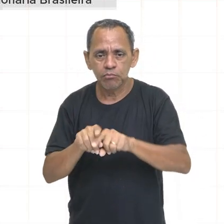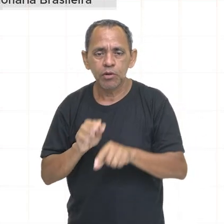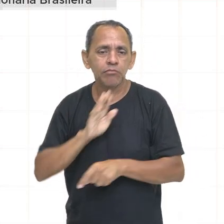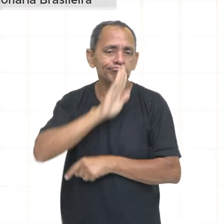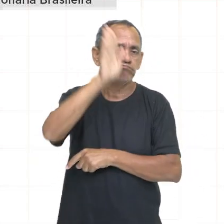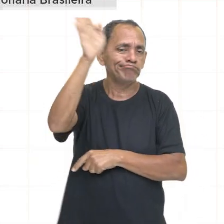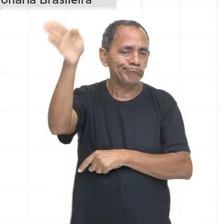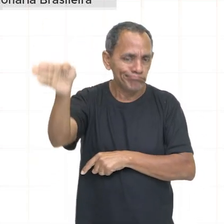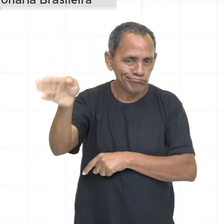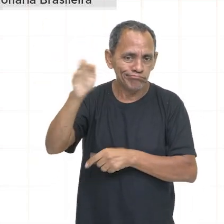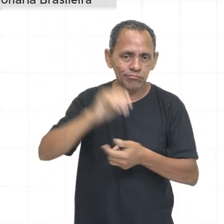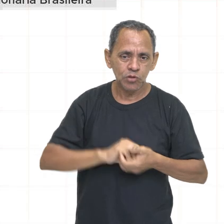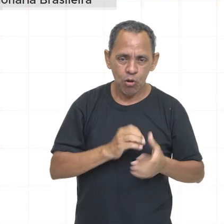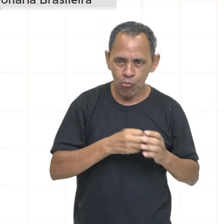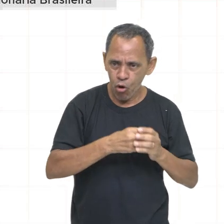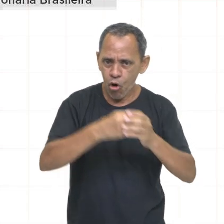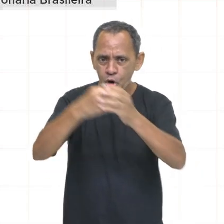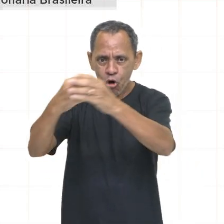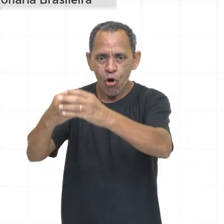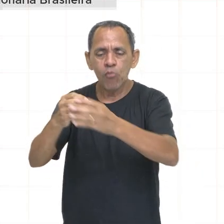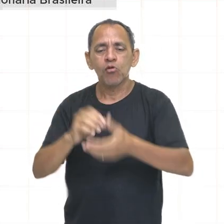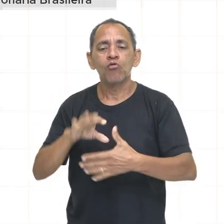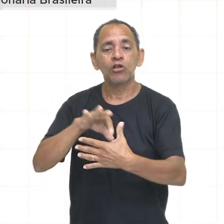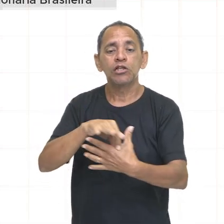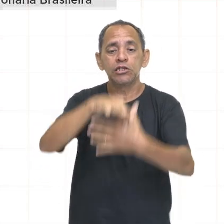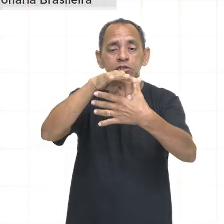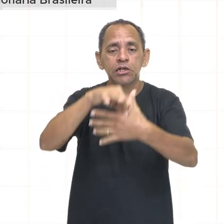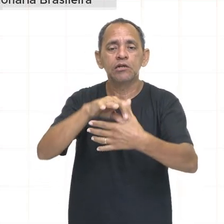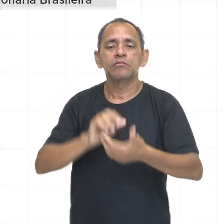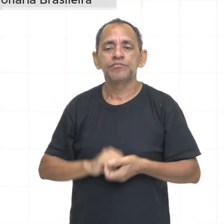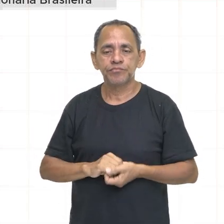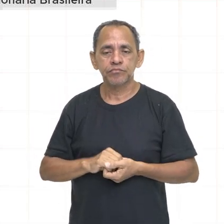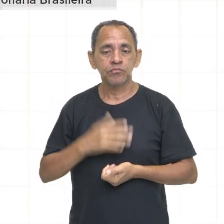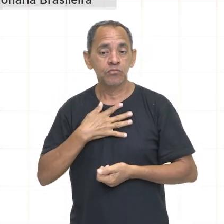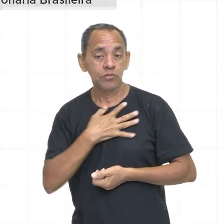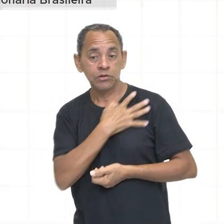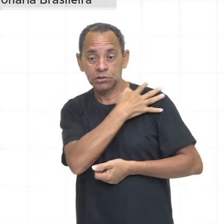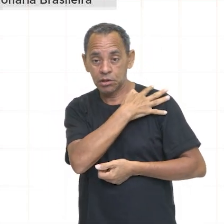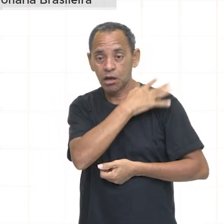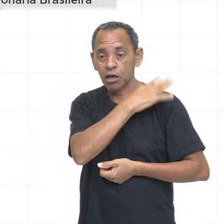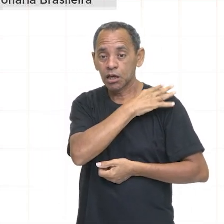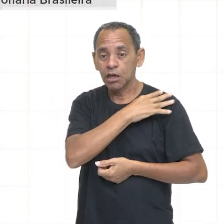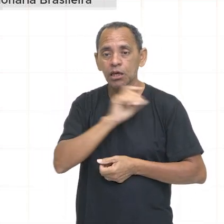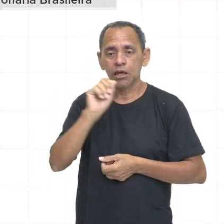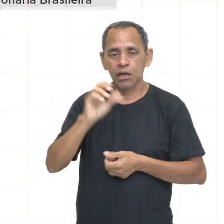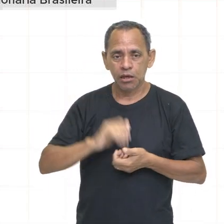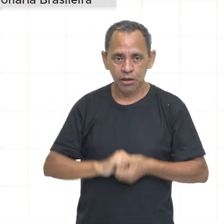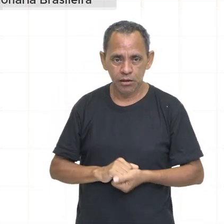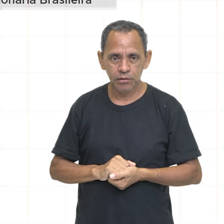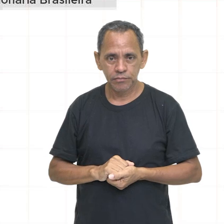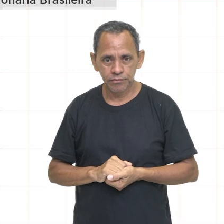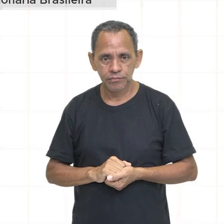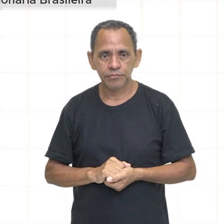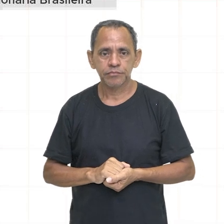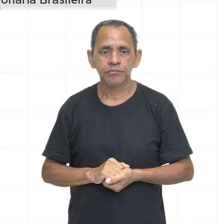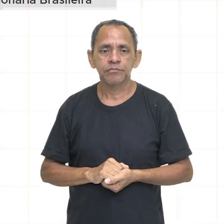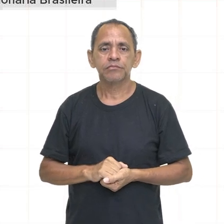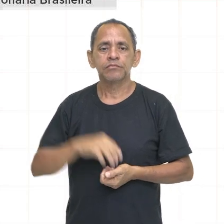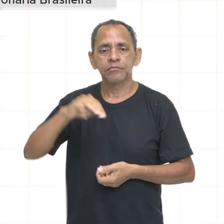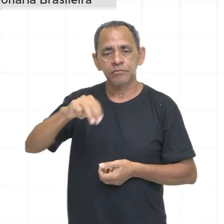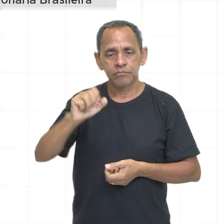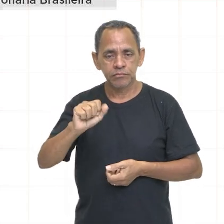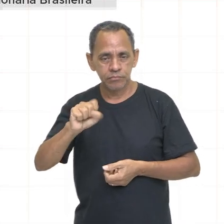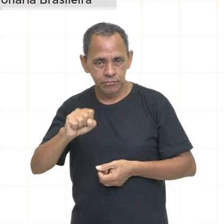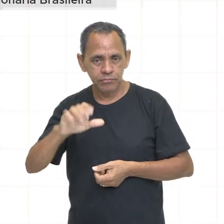exército brasileiro foi liderado pelo general Mascarenhas de Moraes e foi integrado ao 5º Exército Americano